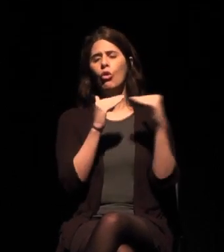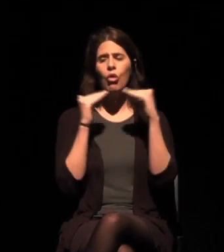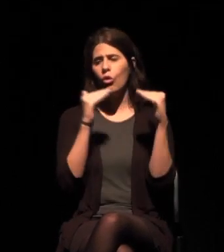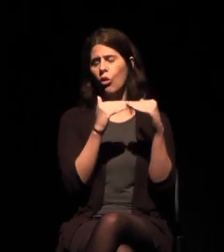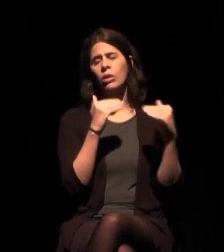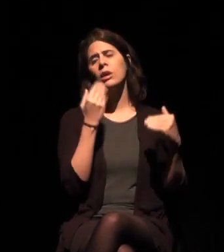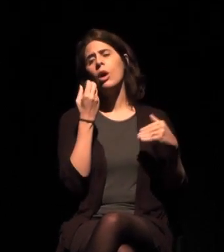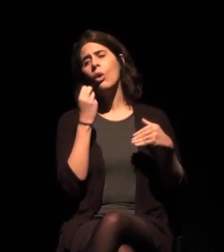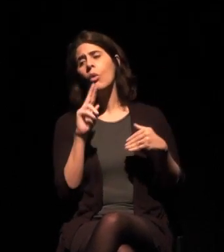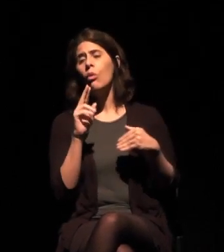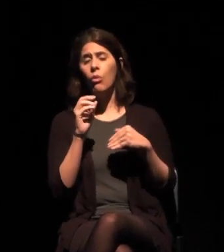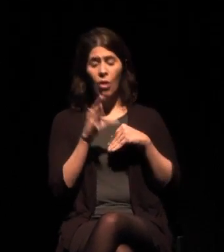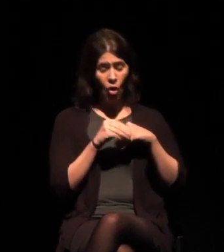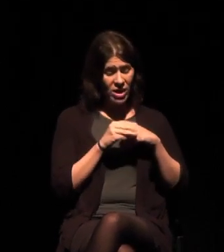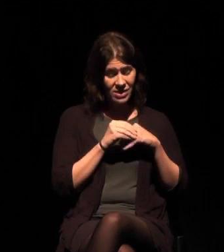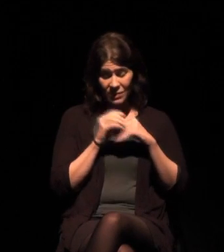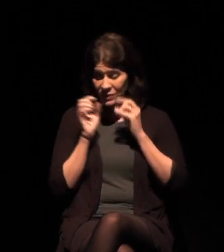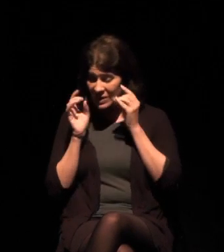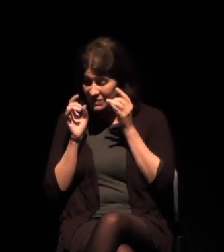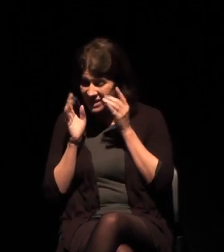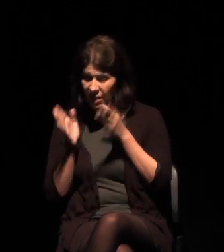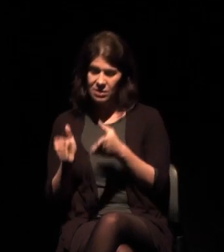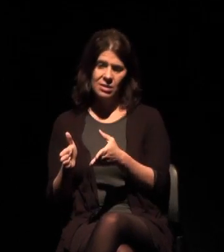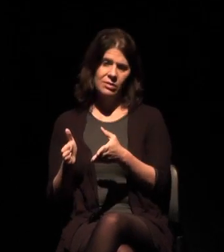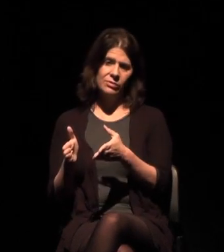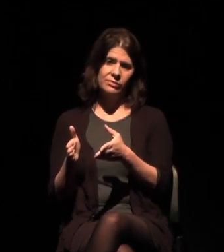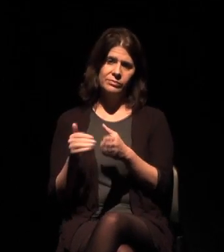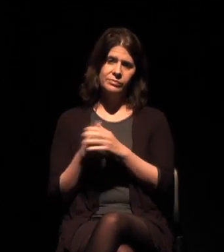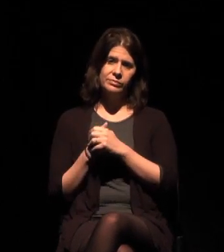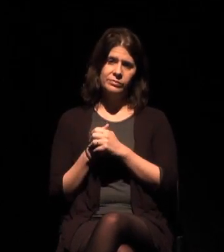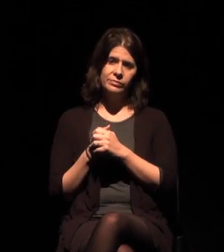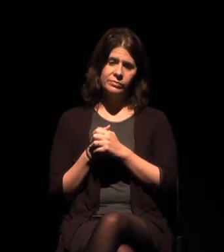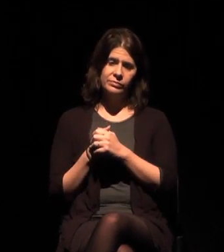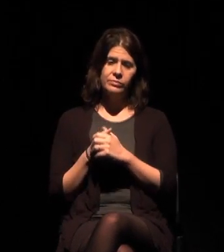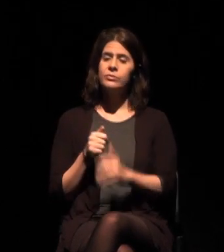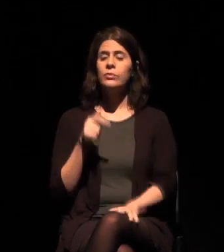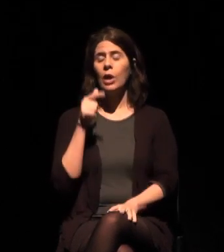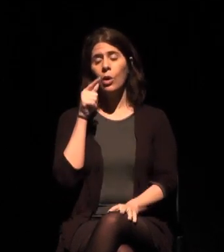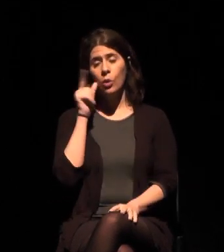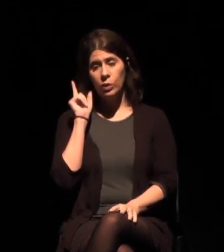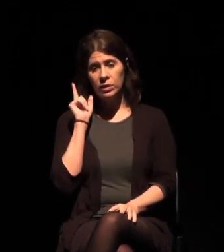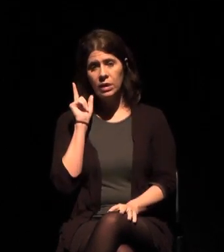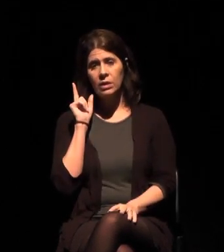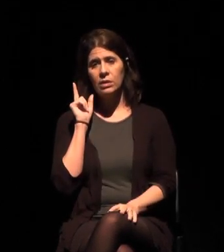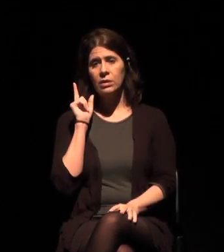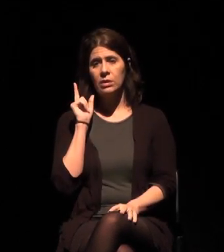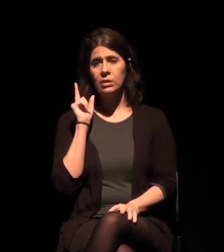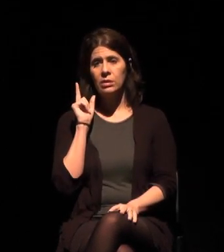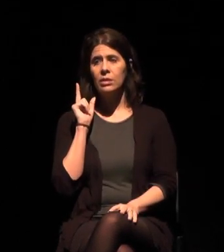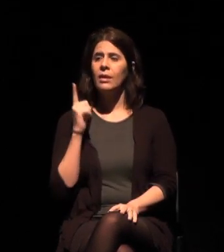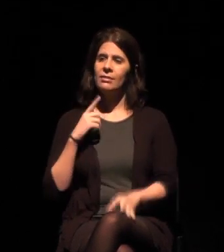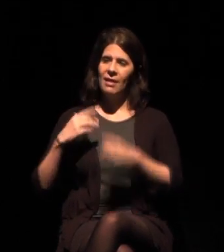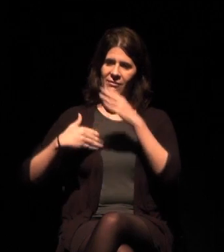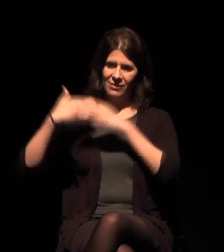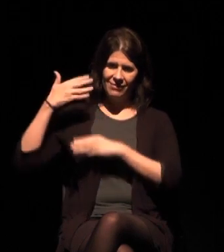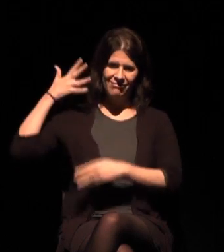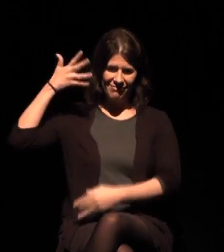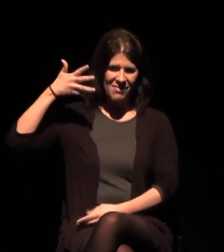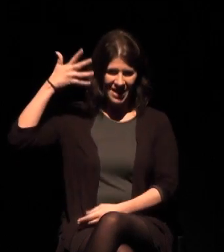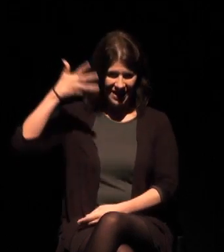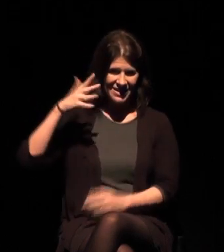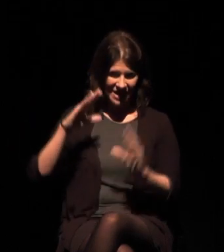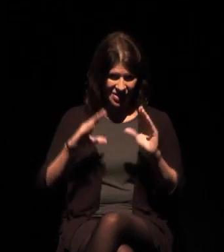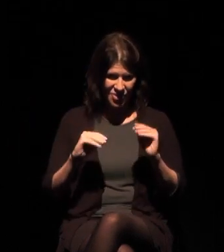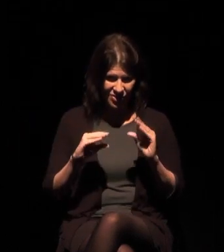especializado e eu gostei do ontem na no que nós que novo quando falou dos